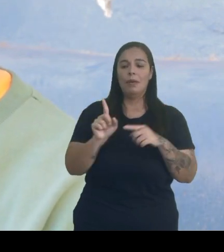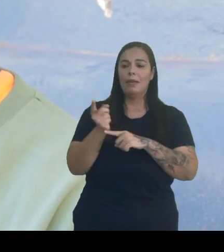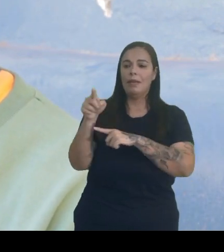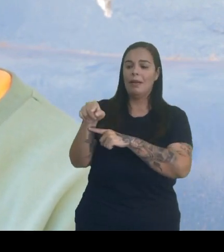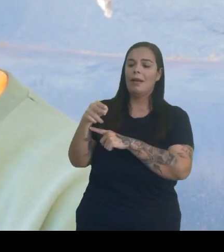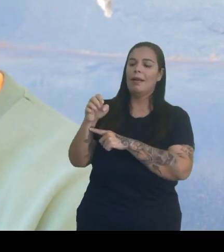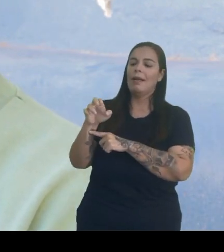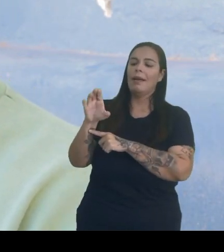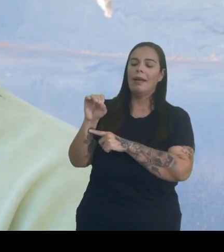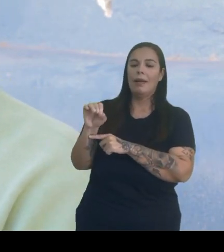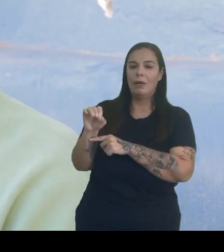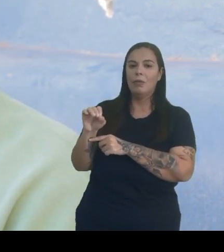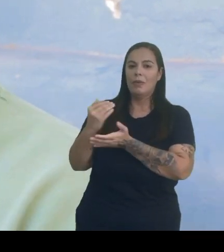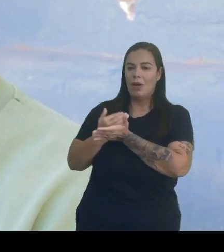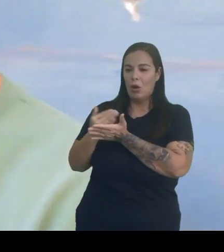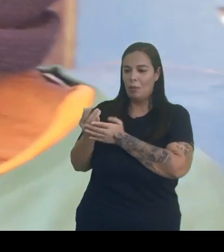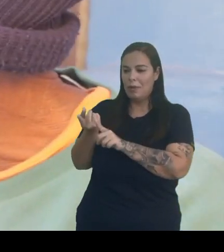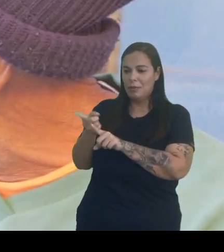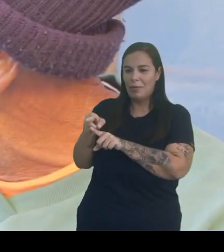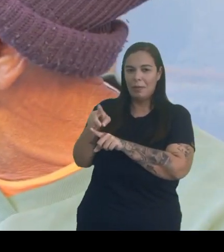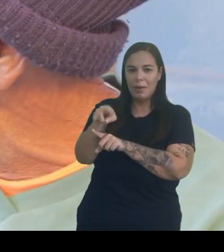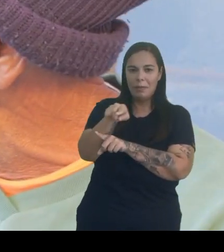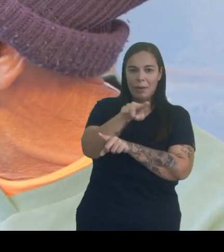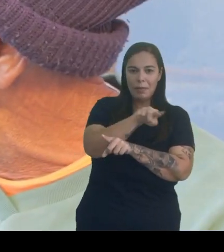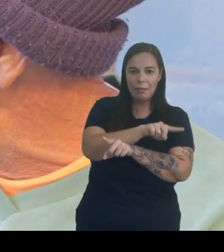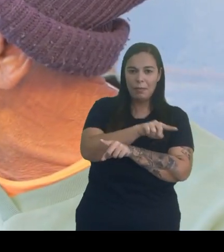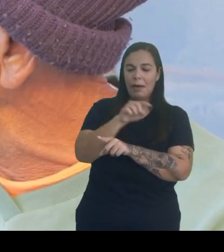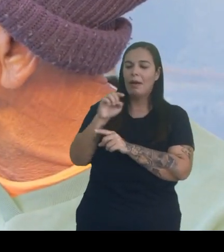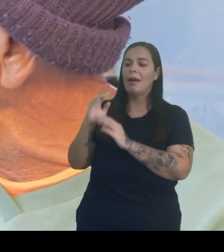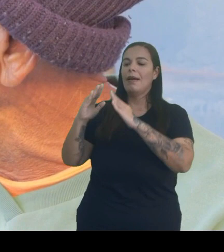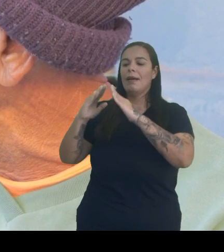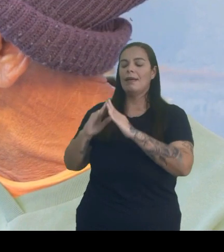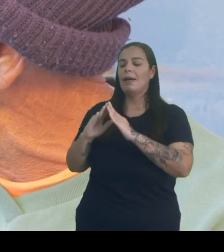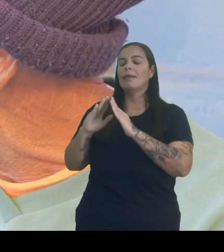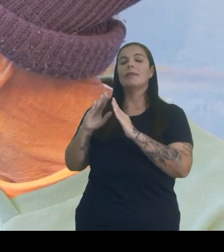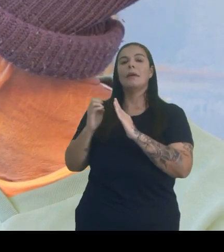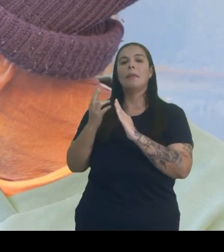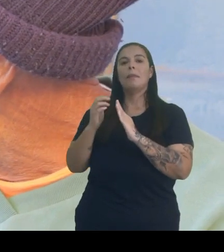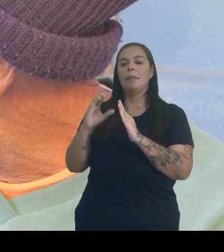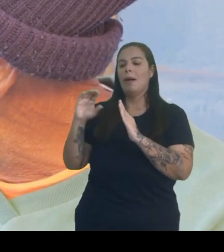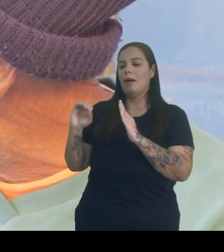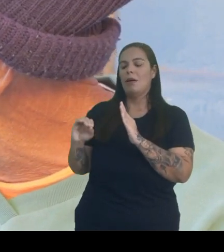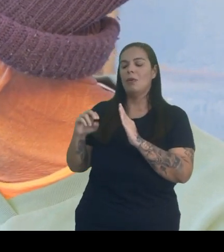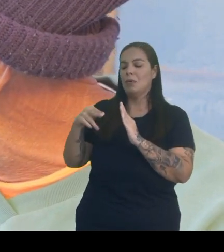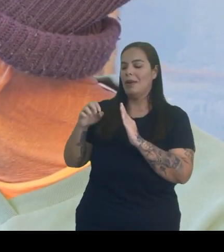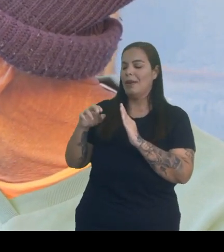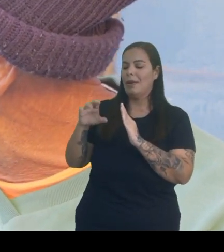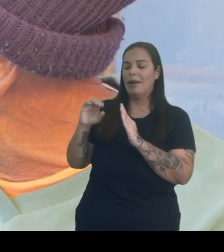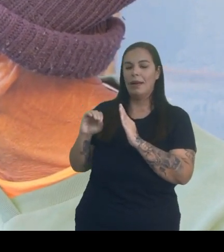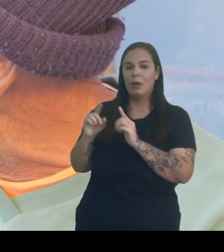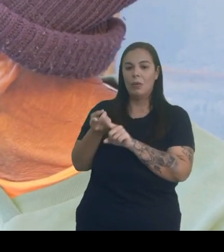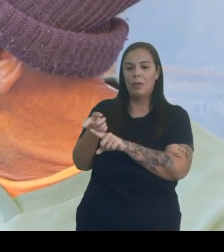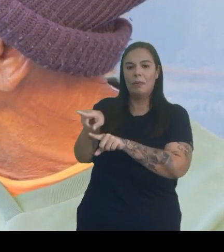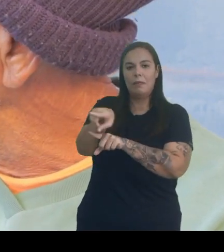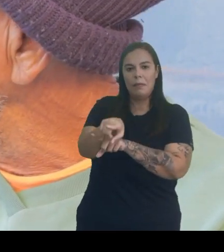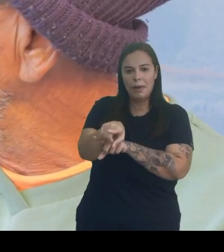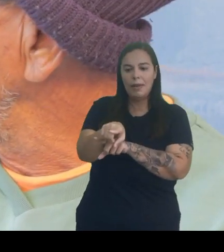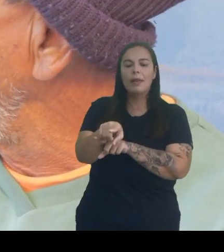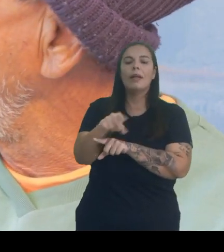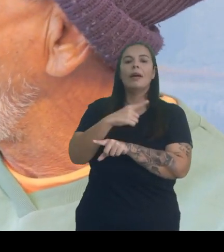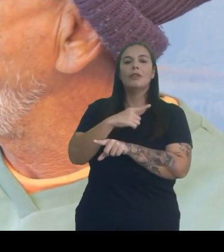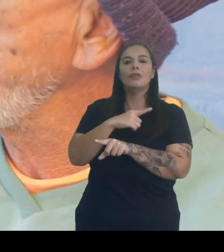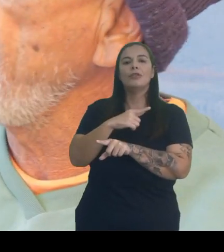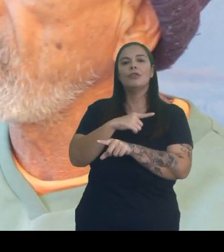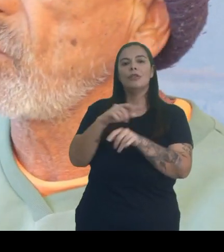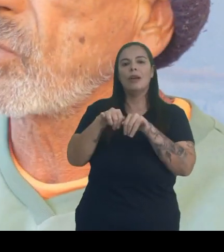Soneneco, do começo de lá para cá era o barraco de Soneneco. Aqui para cá